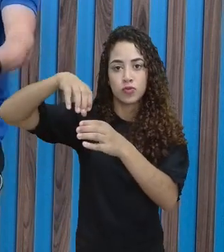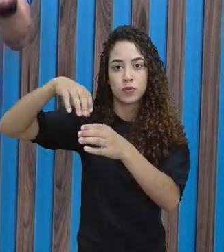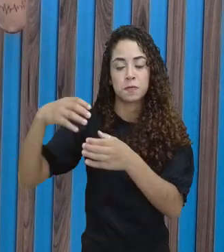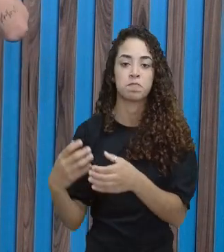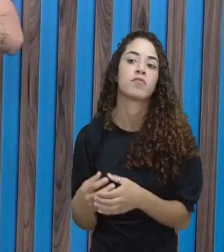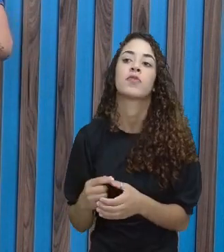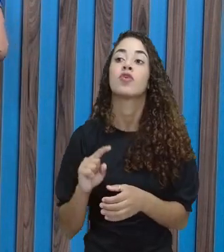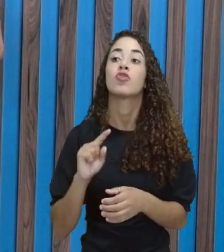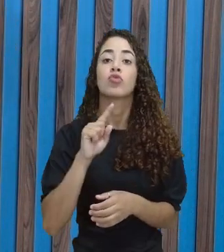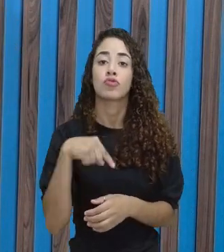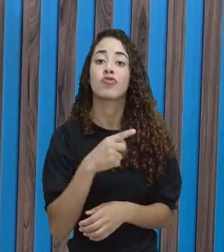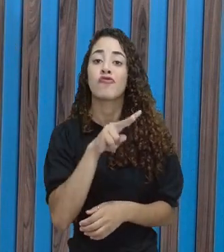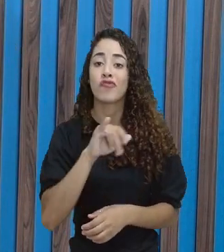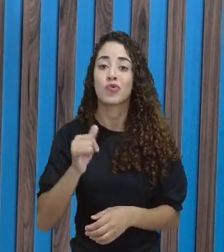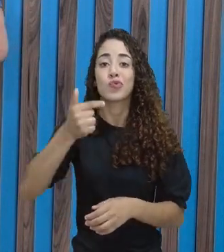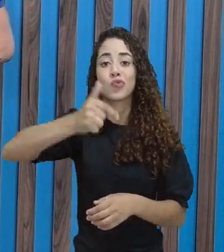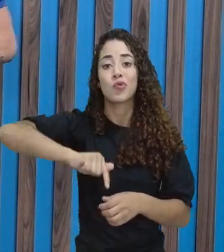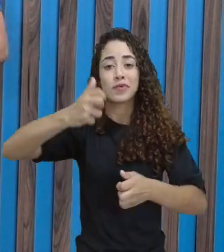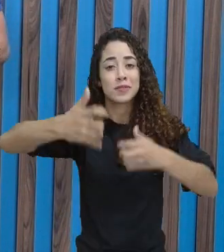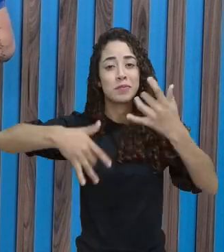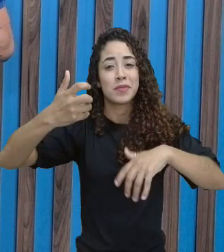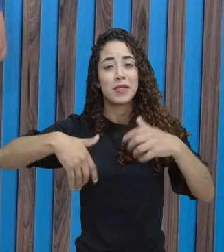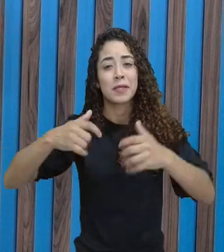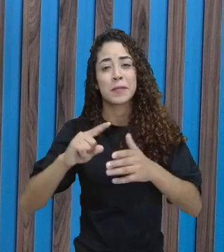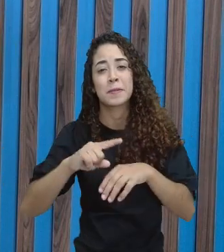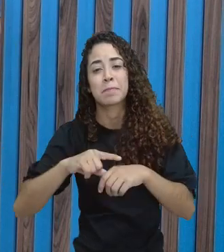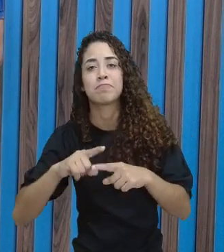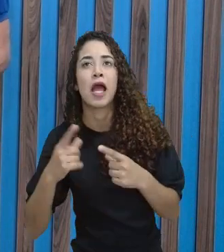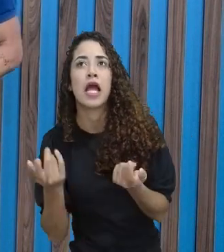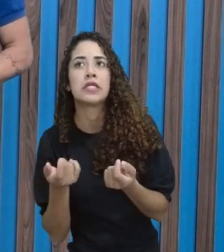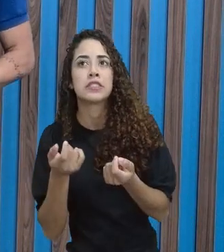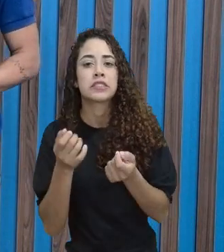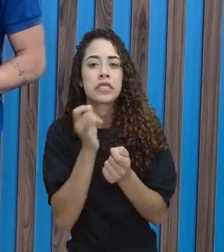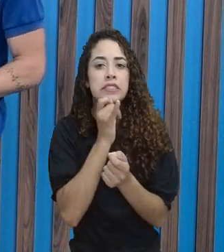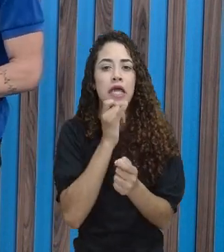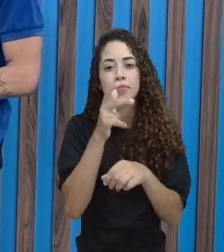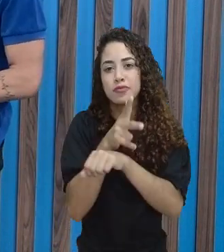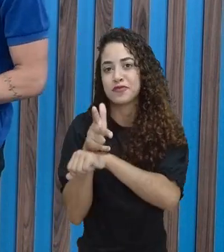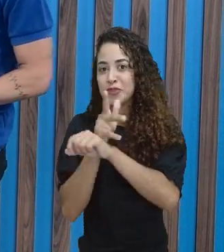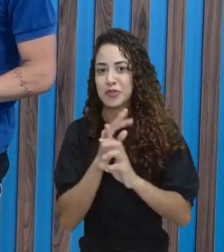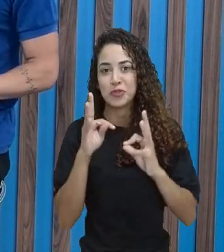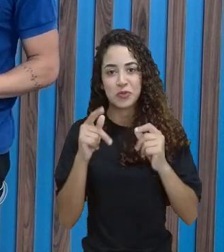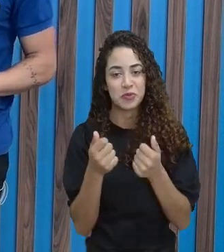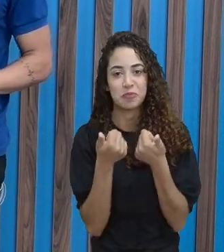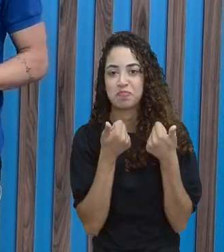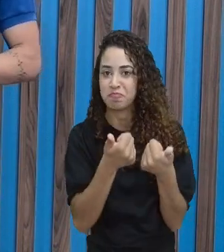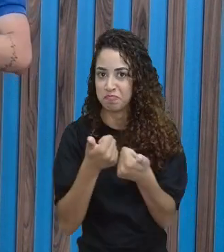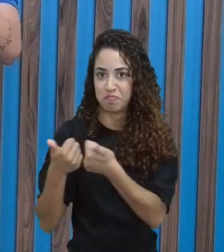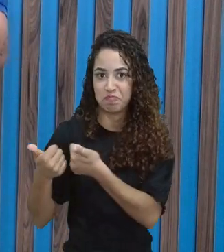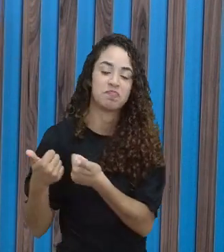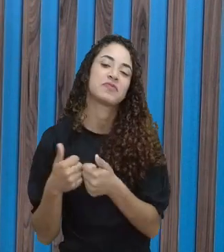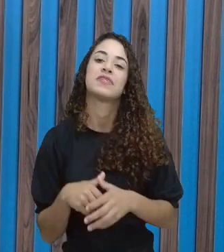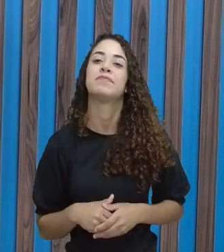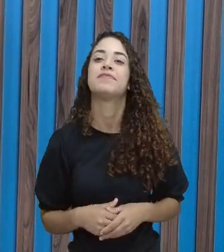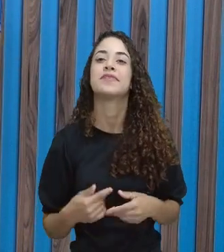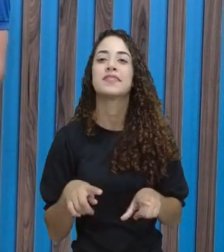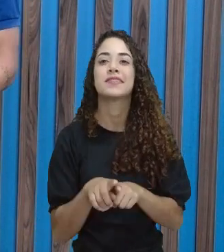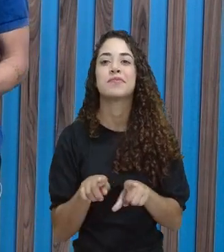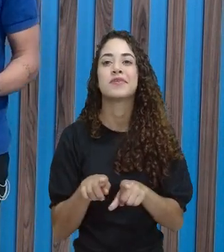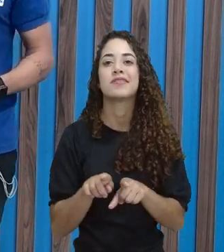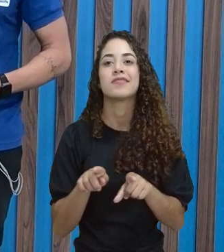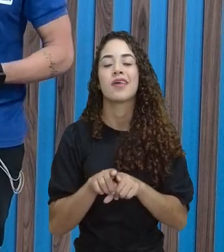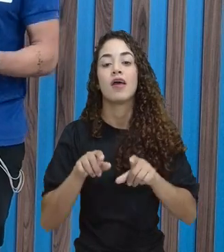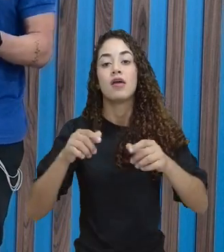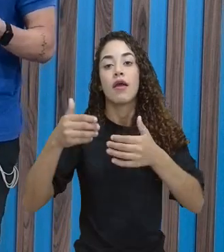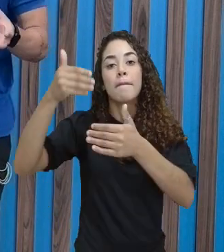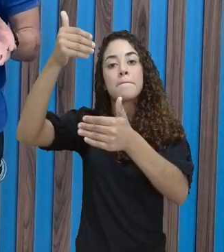Mas a gente vai falar também depois, com mais exemplos, com vídeos, tudo bonitinho. Então, os de rede e parede,